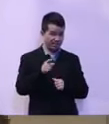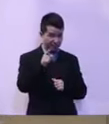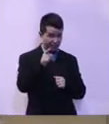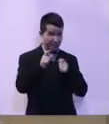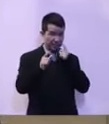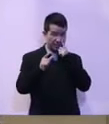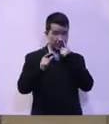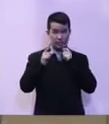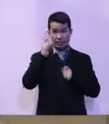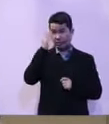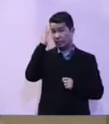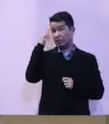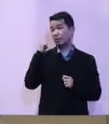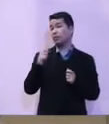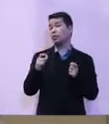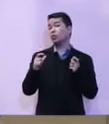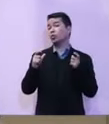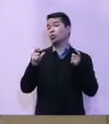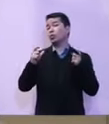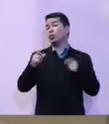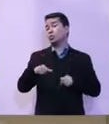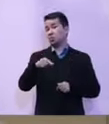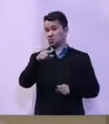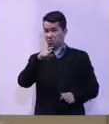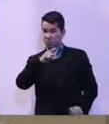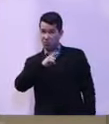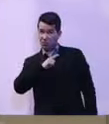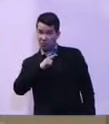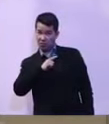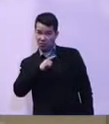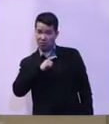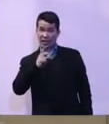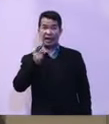onde você vai passar a sua eternidade?